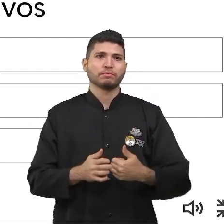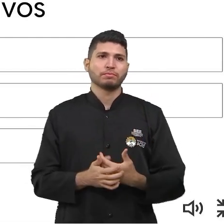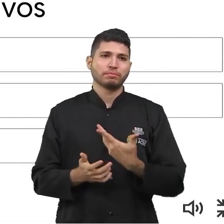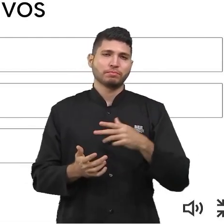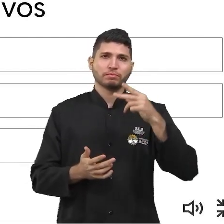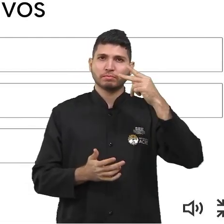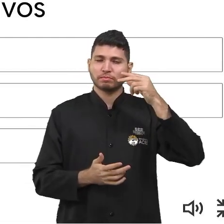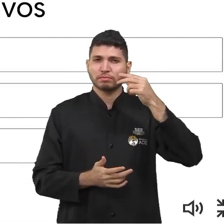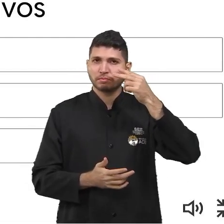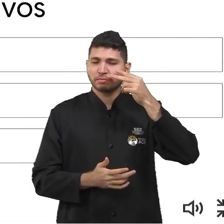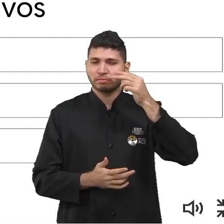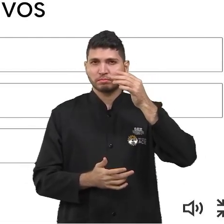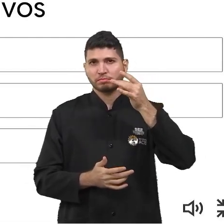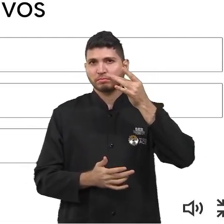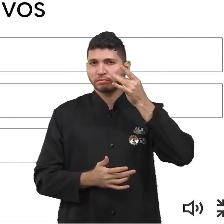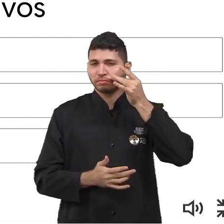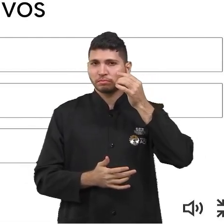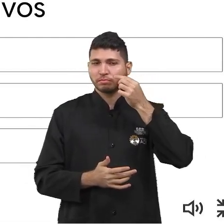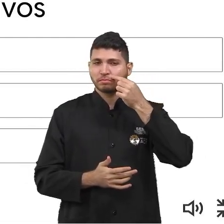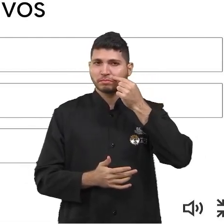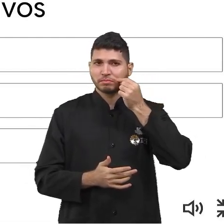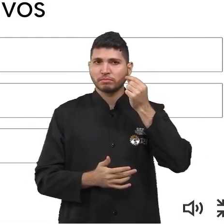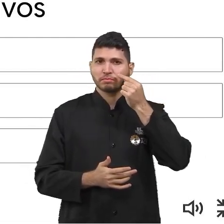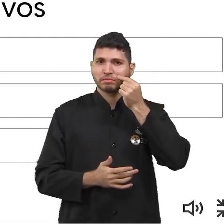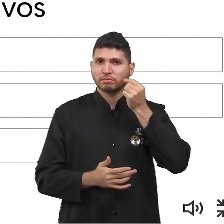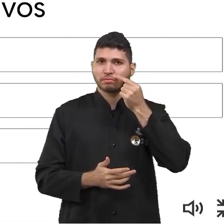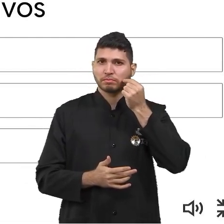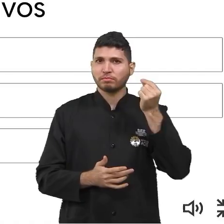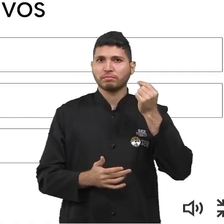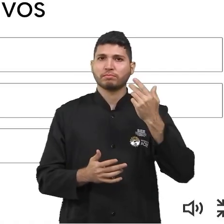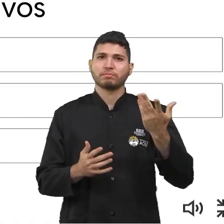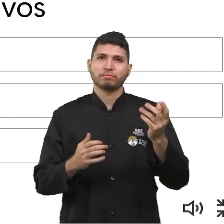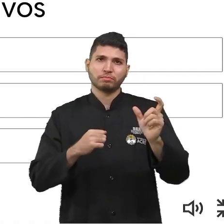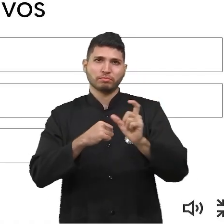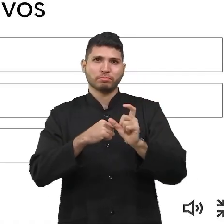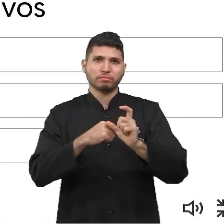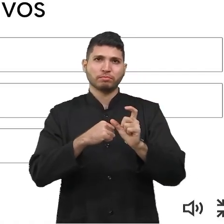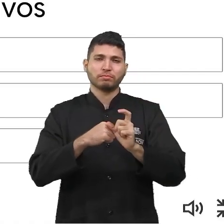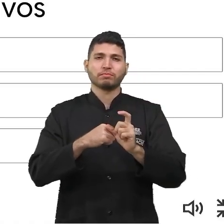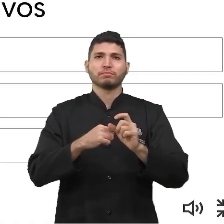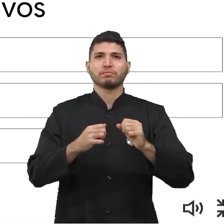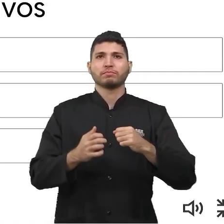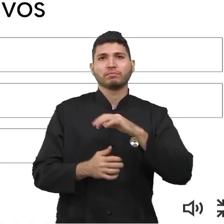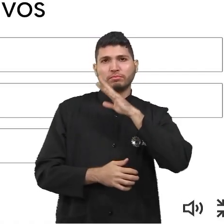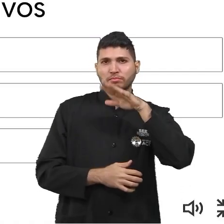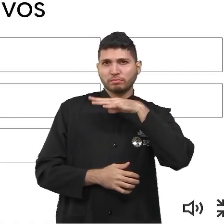Gato é um substantivo, porque caracteriza um animal, um felino.